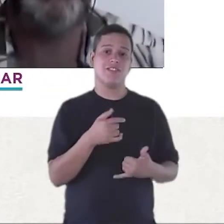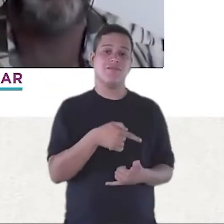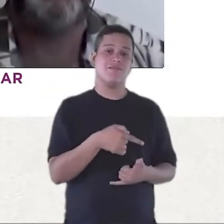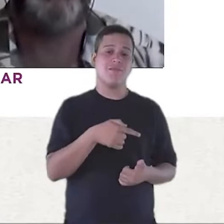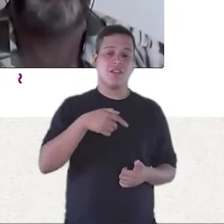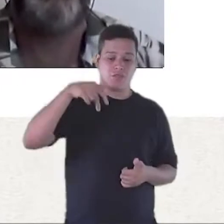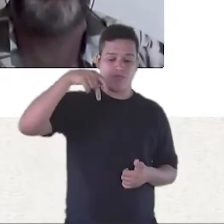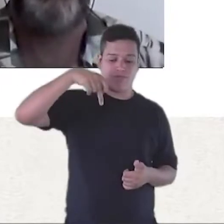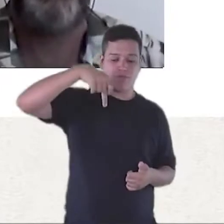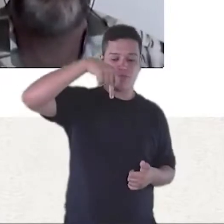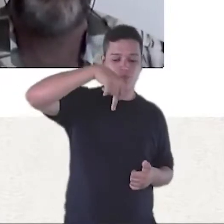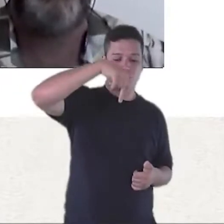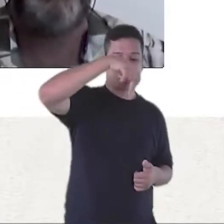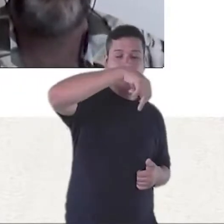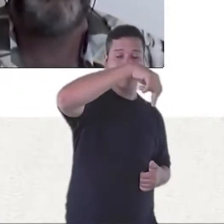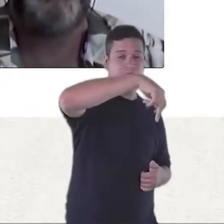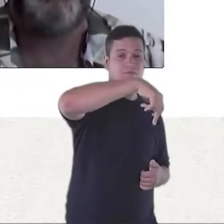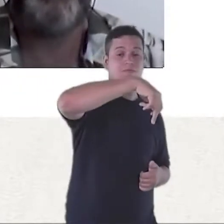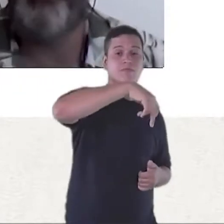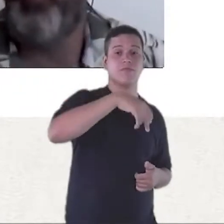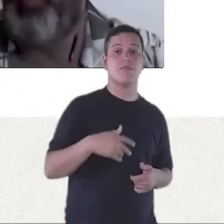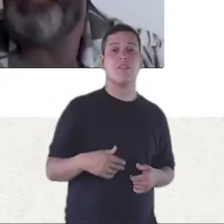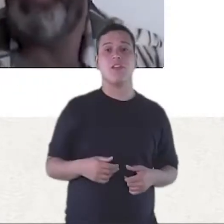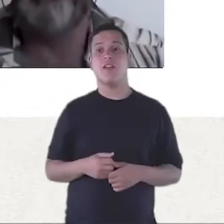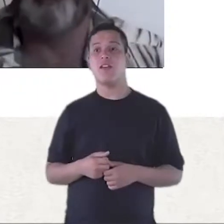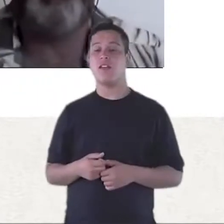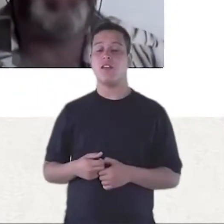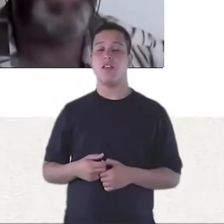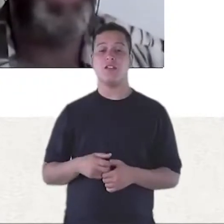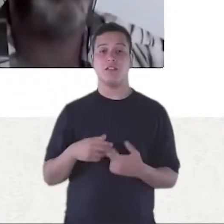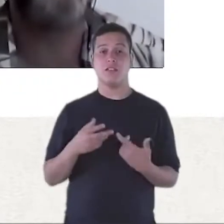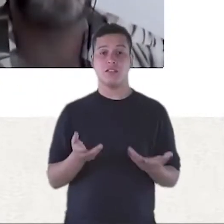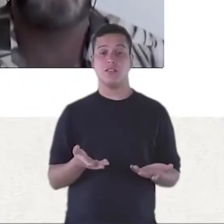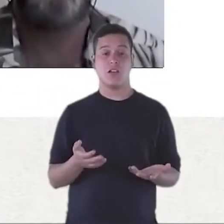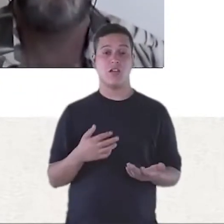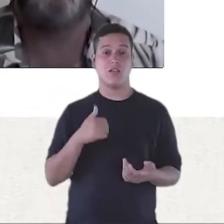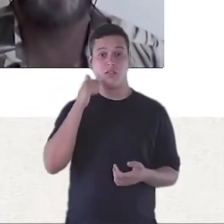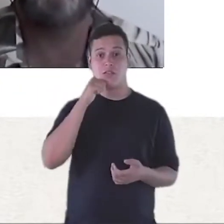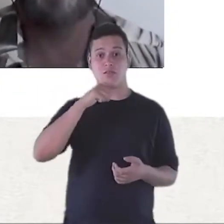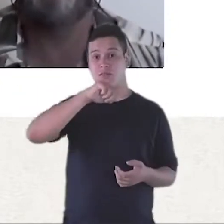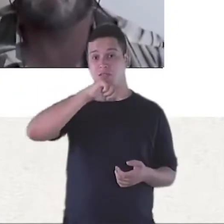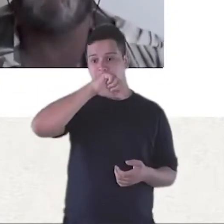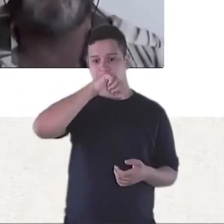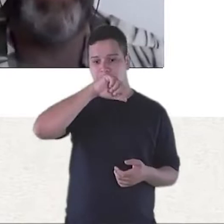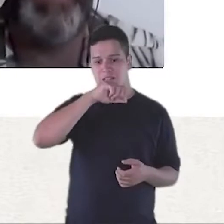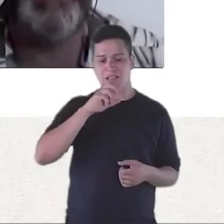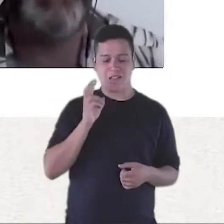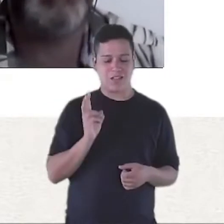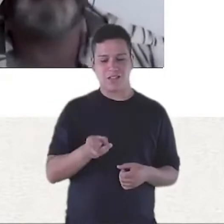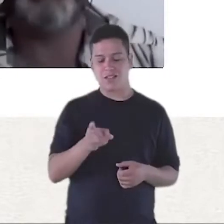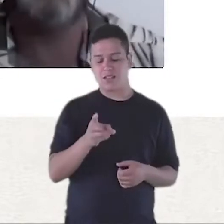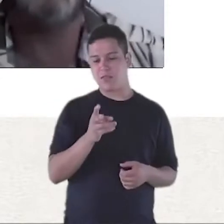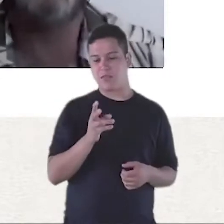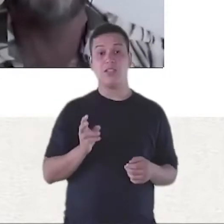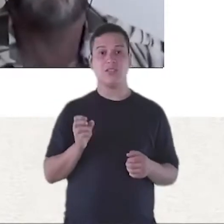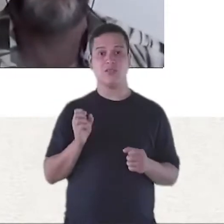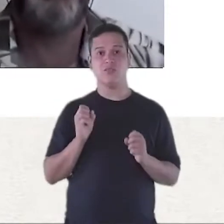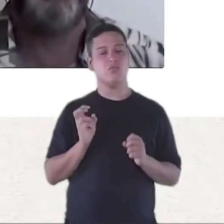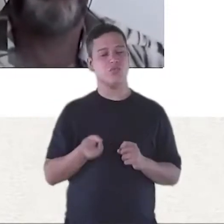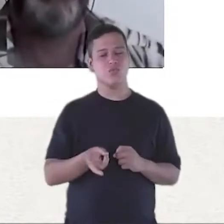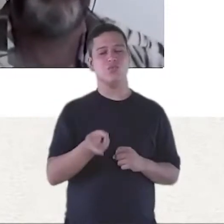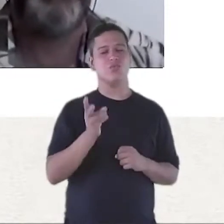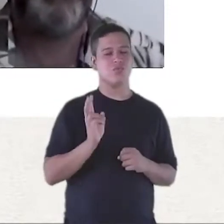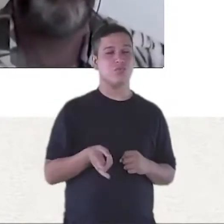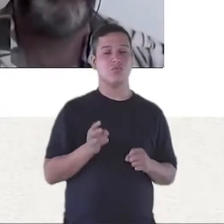não aprender. A folha você rasga, a folha você apaga, na pedra